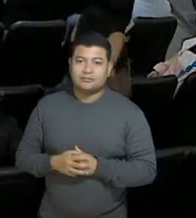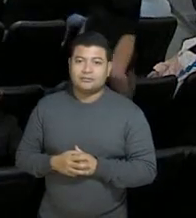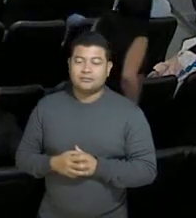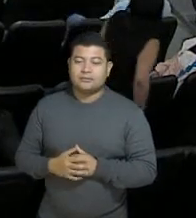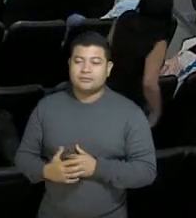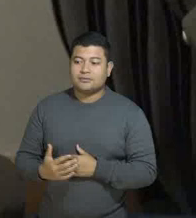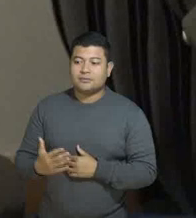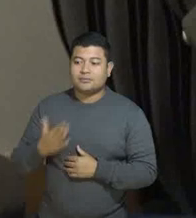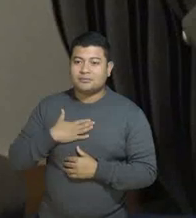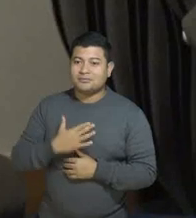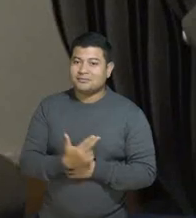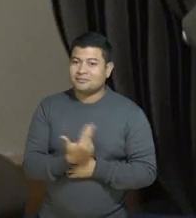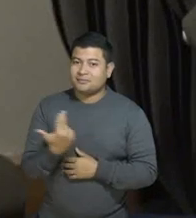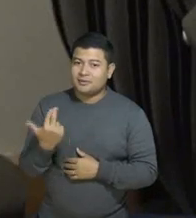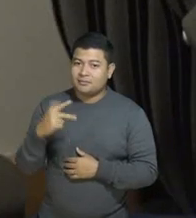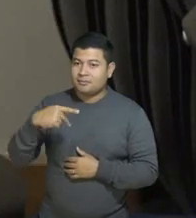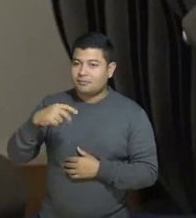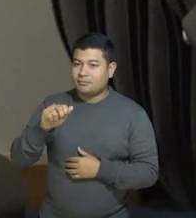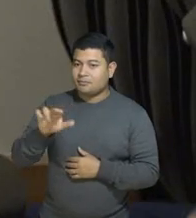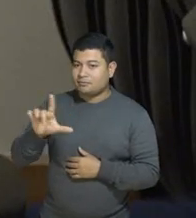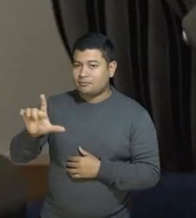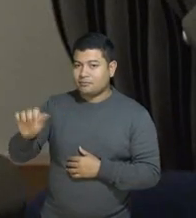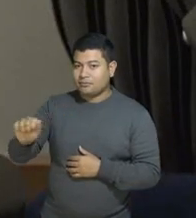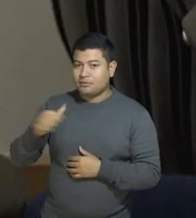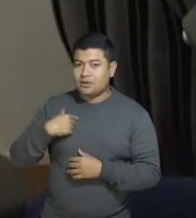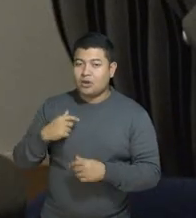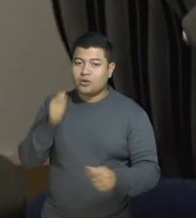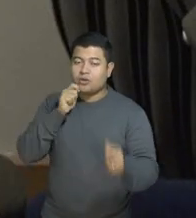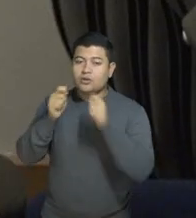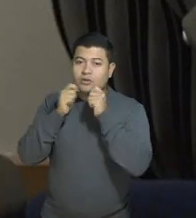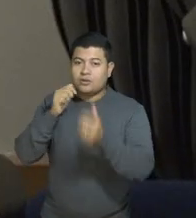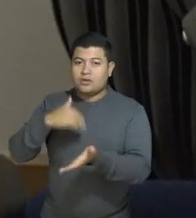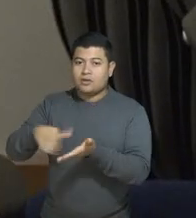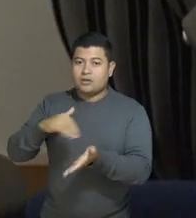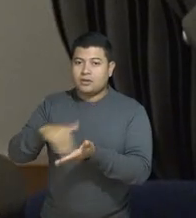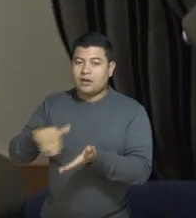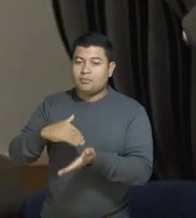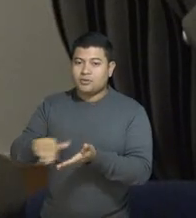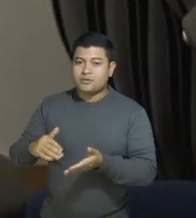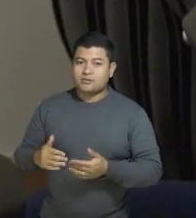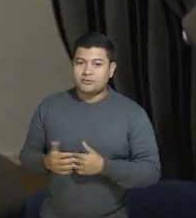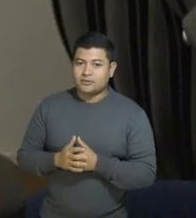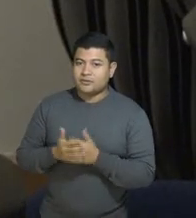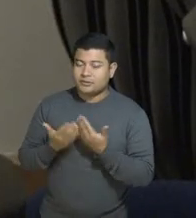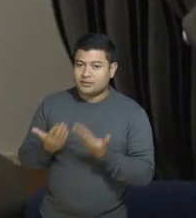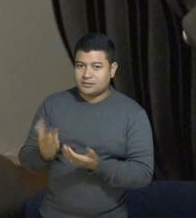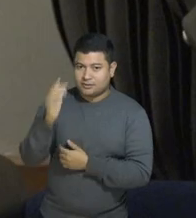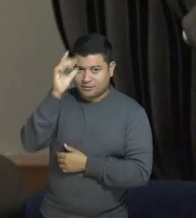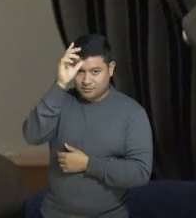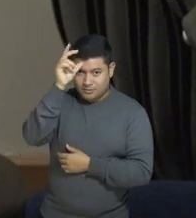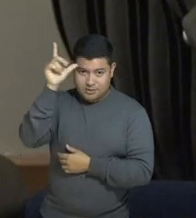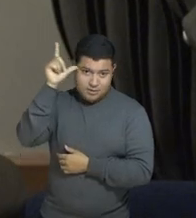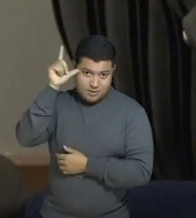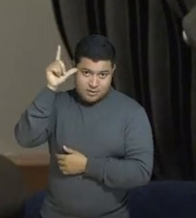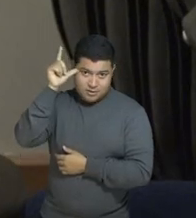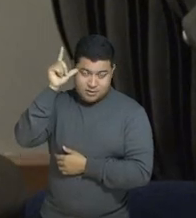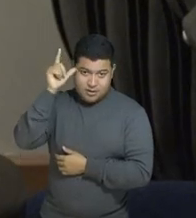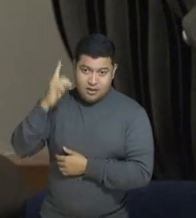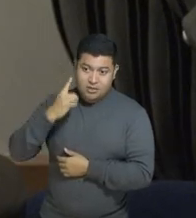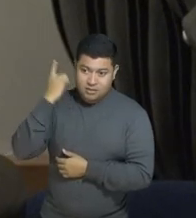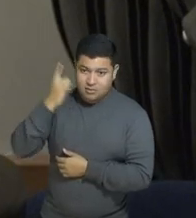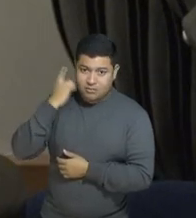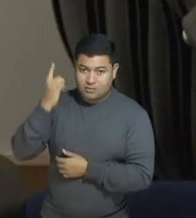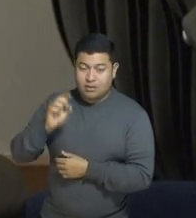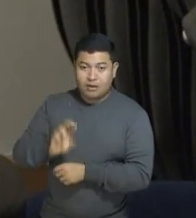Paula, estou na assessoria de educação aqui do mandato da deputada Luciane Carminati. Queria, né, em nome do mandato, agradecer